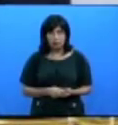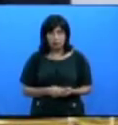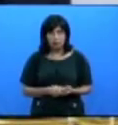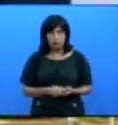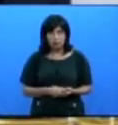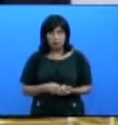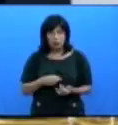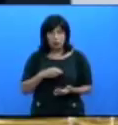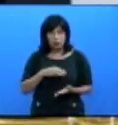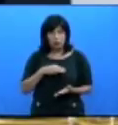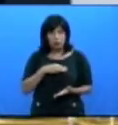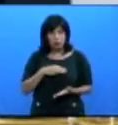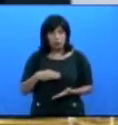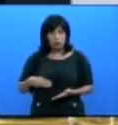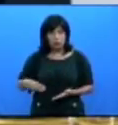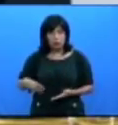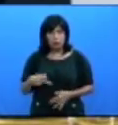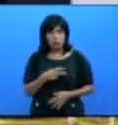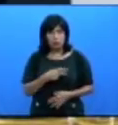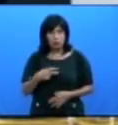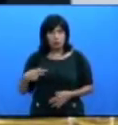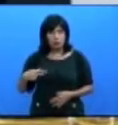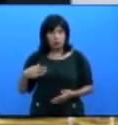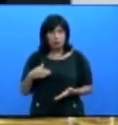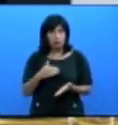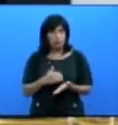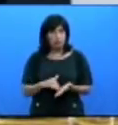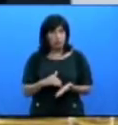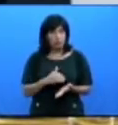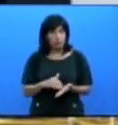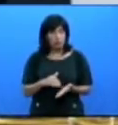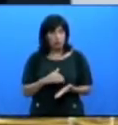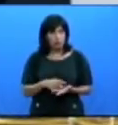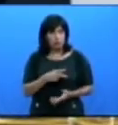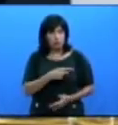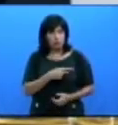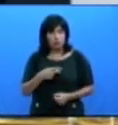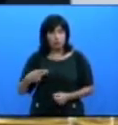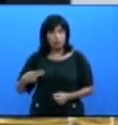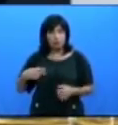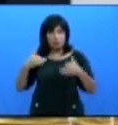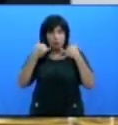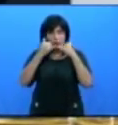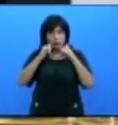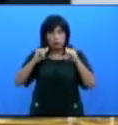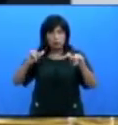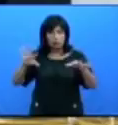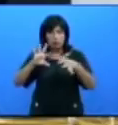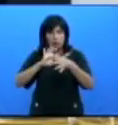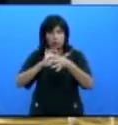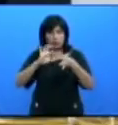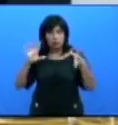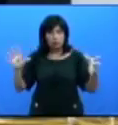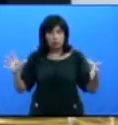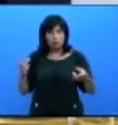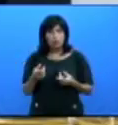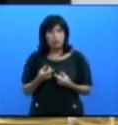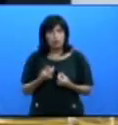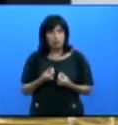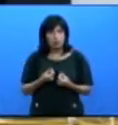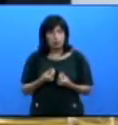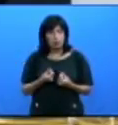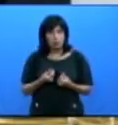Ministério da Saúde, Secretaria Executiva e Fundo Nacional de Saúde informa a liberação de recursos financeiros